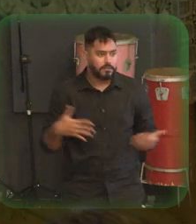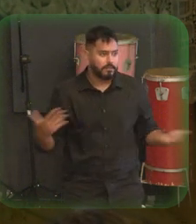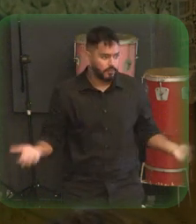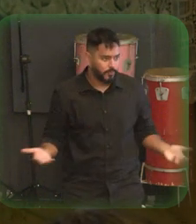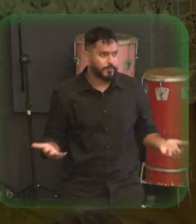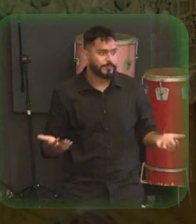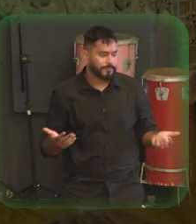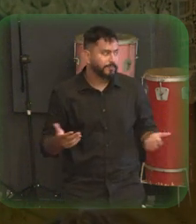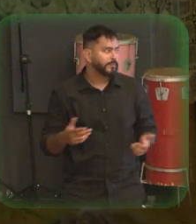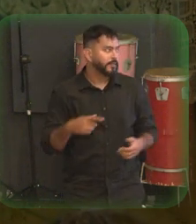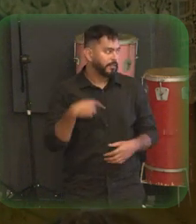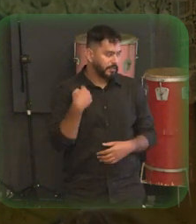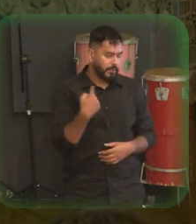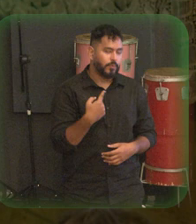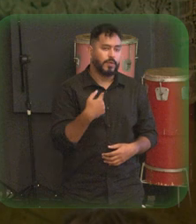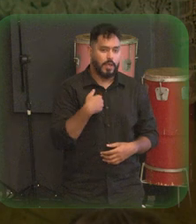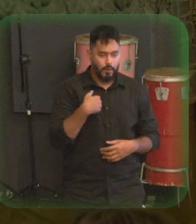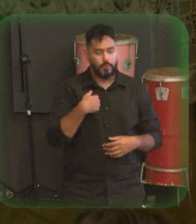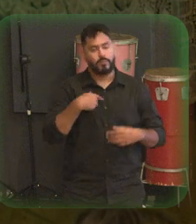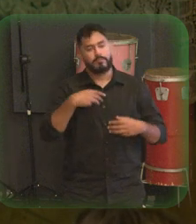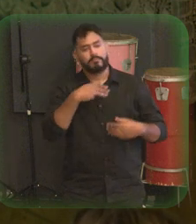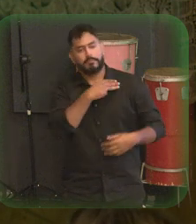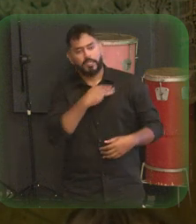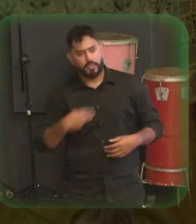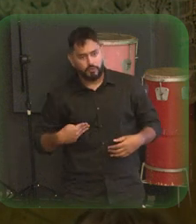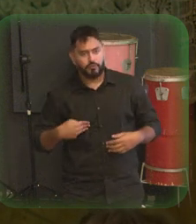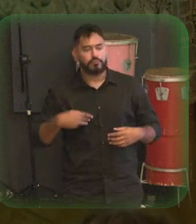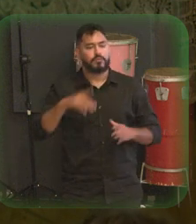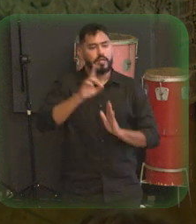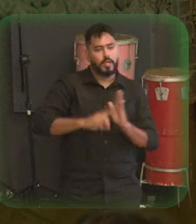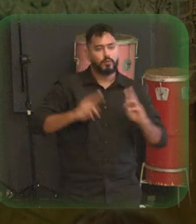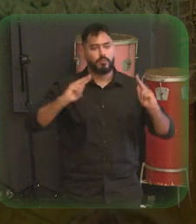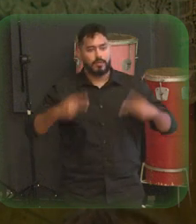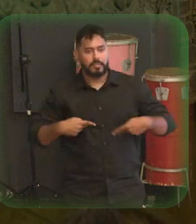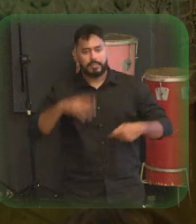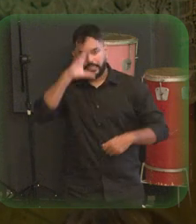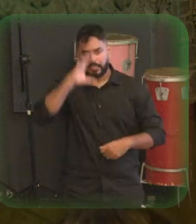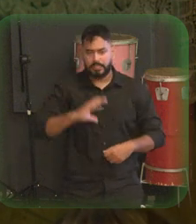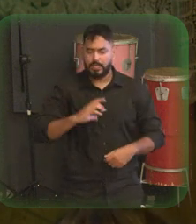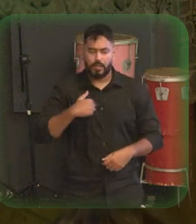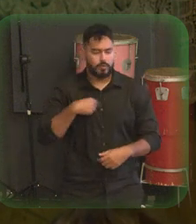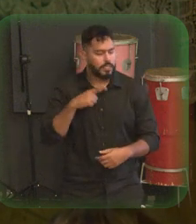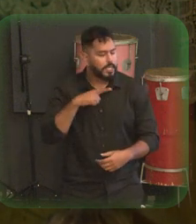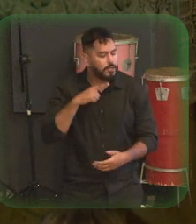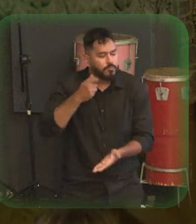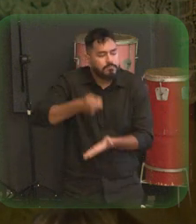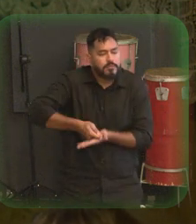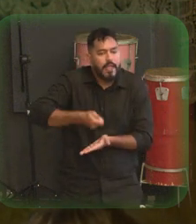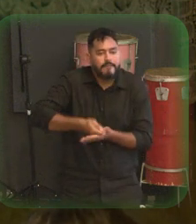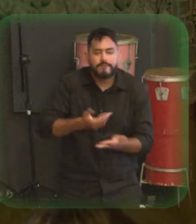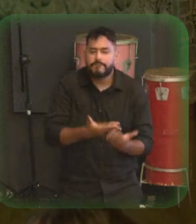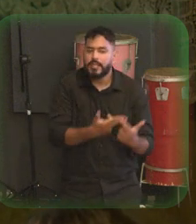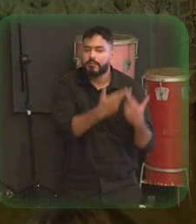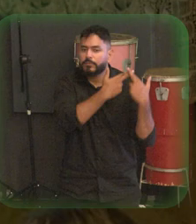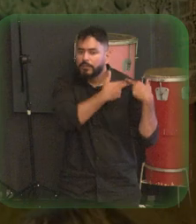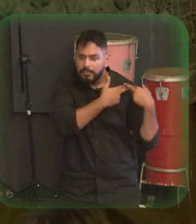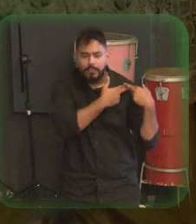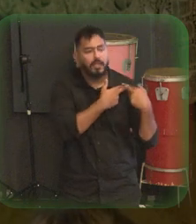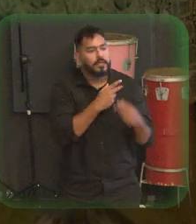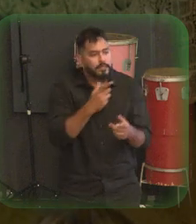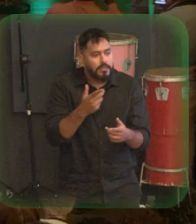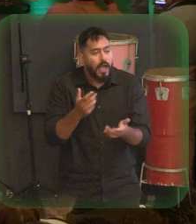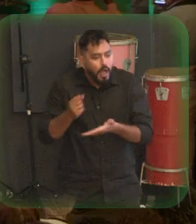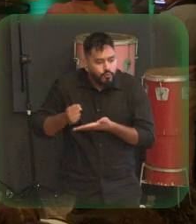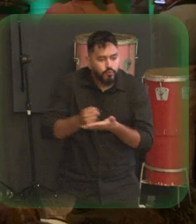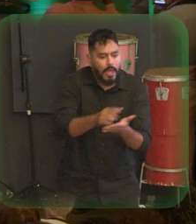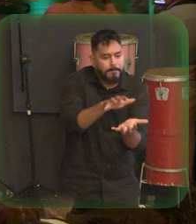ministro de Estado dos Direitos Humanos e da Cidadania, eu tenho o dever de ajudar o Estado de Pernambuco a achar uma solução para